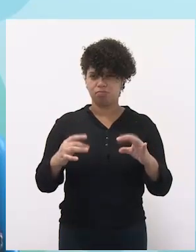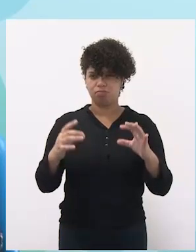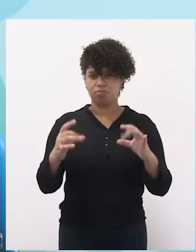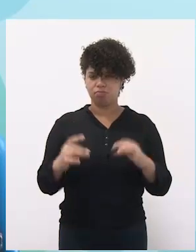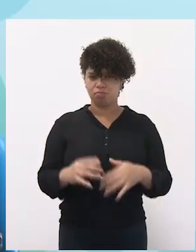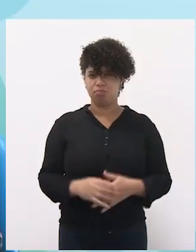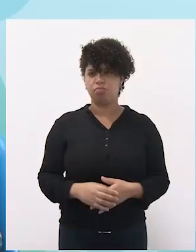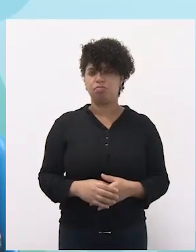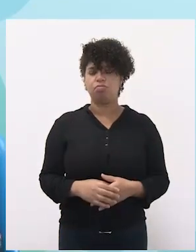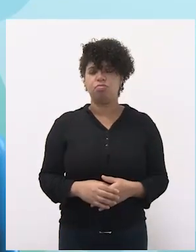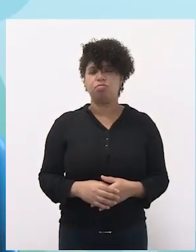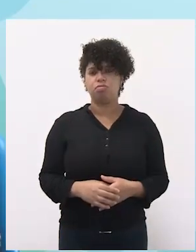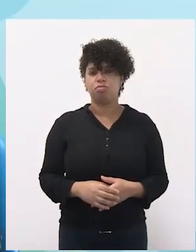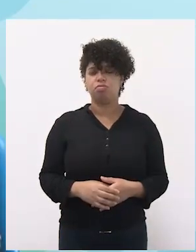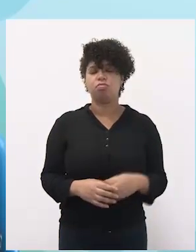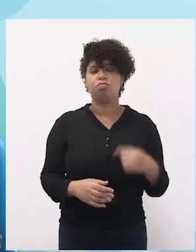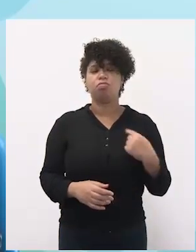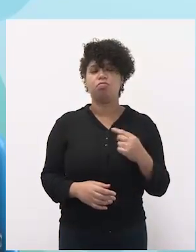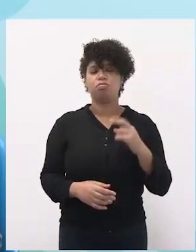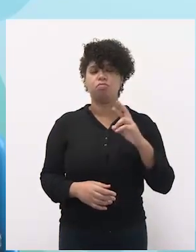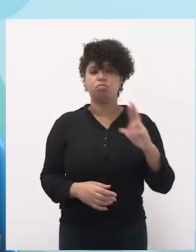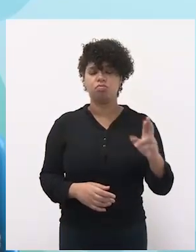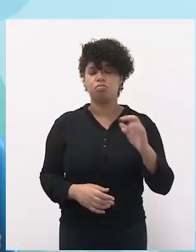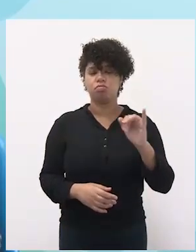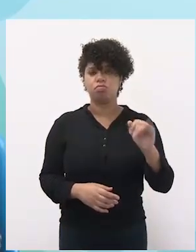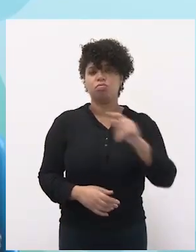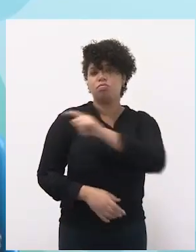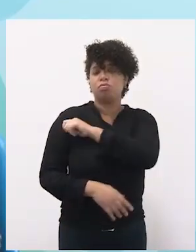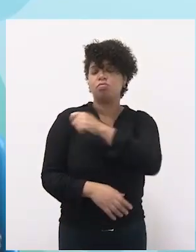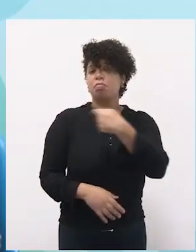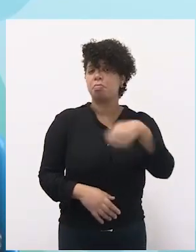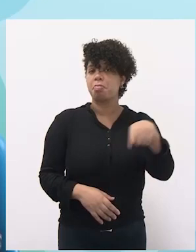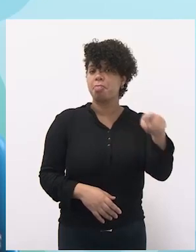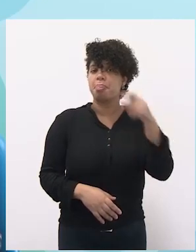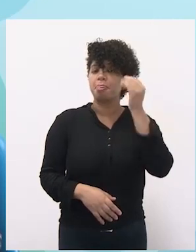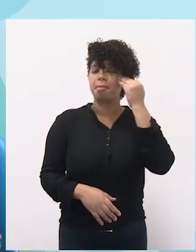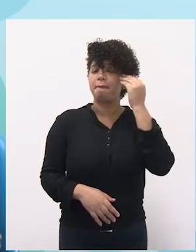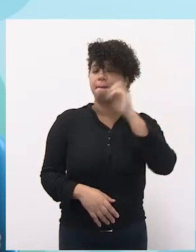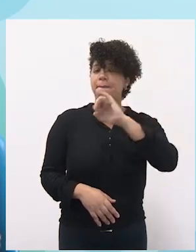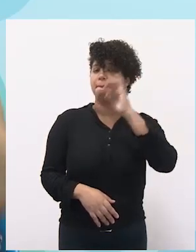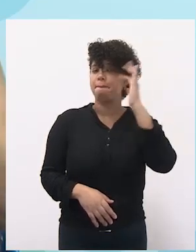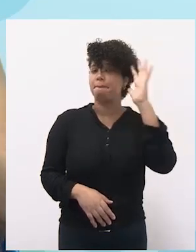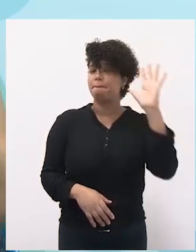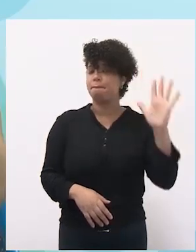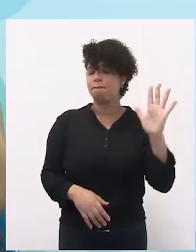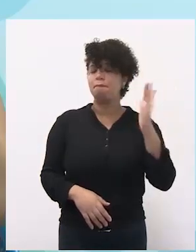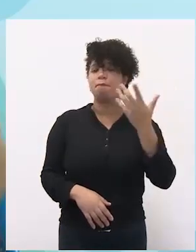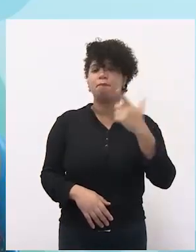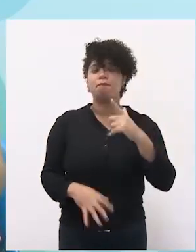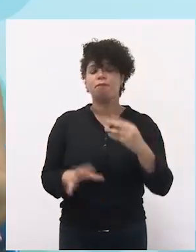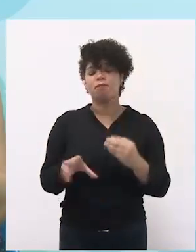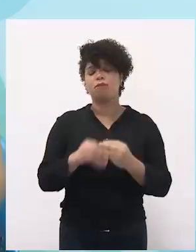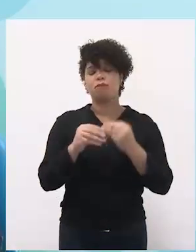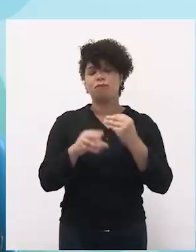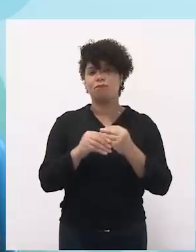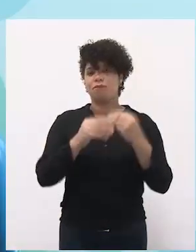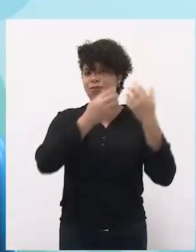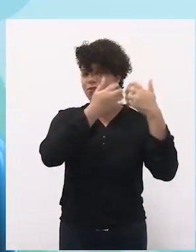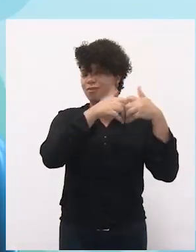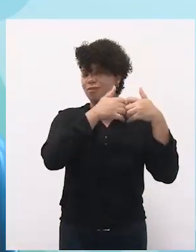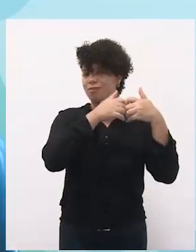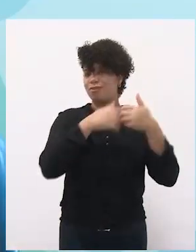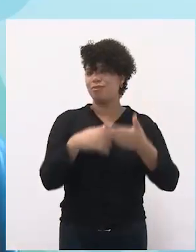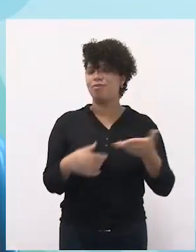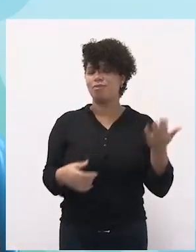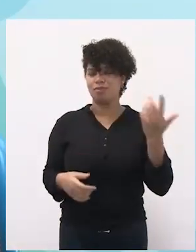dar alguma retorno para o nosso aluno que seja alguma coisa que acrescente e que faça a reflexão dele,